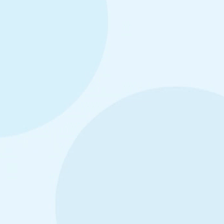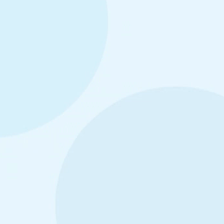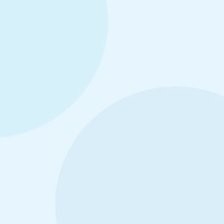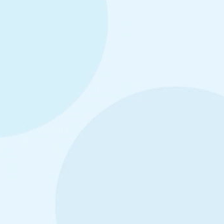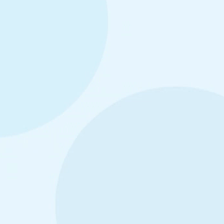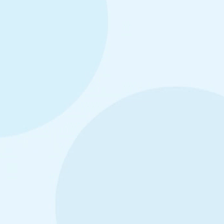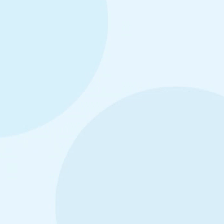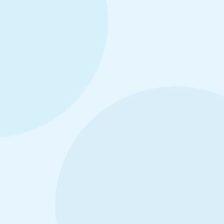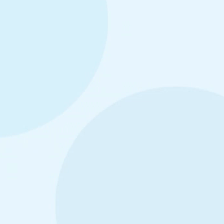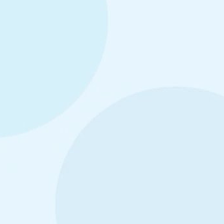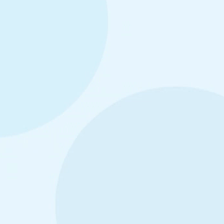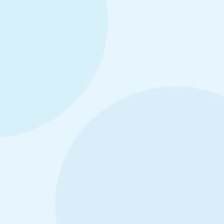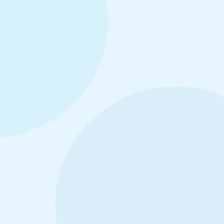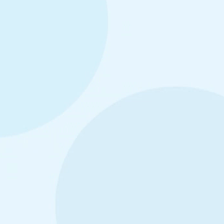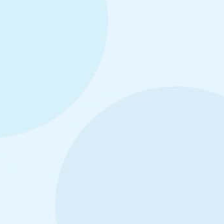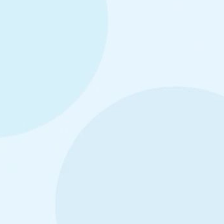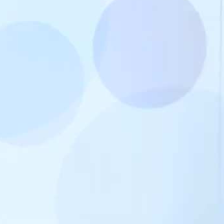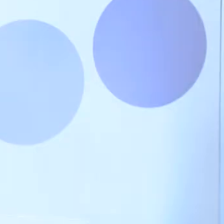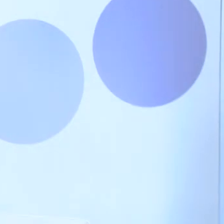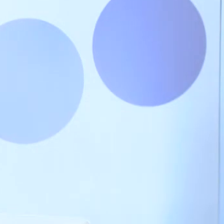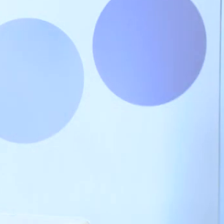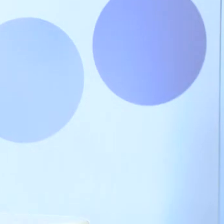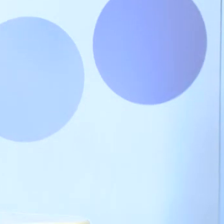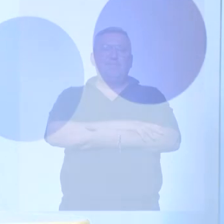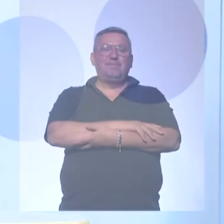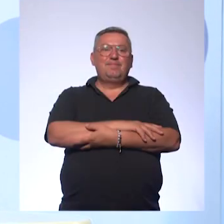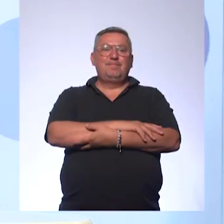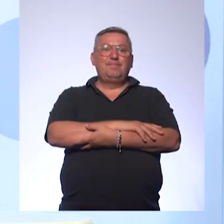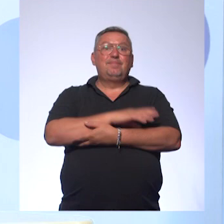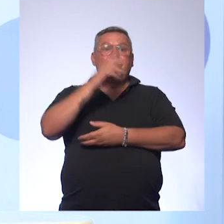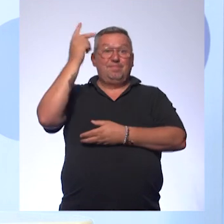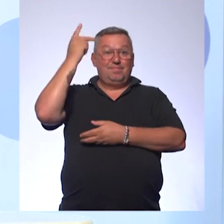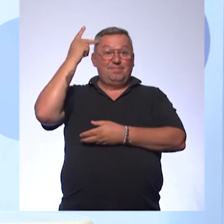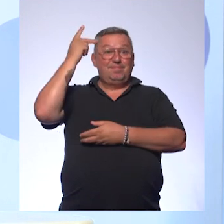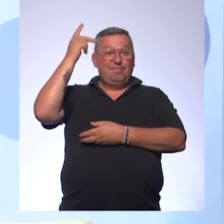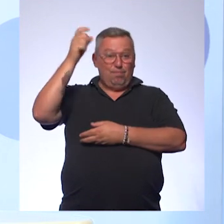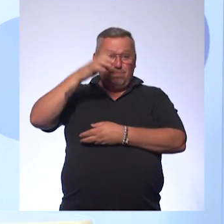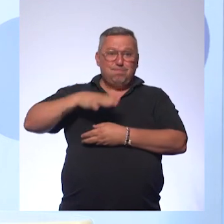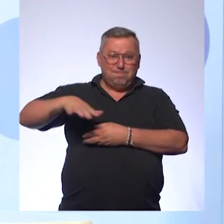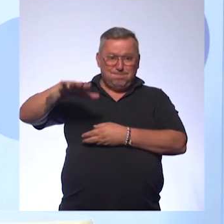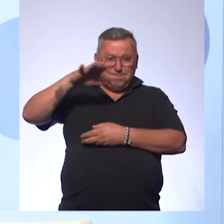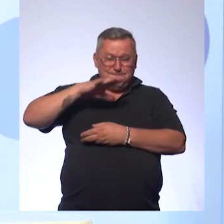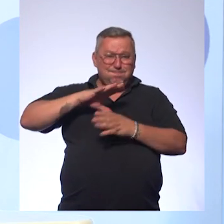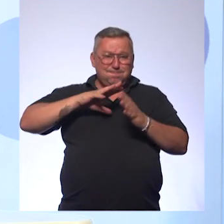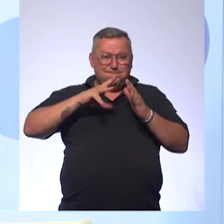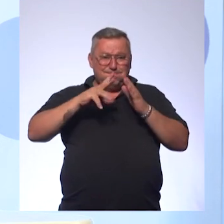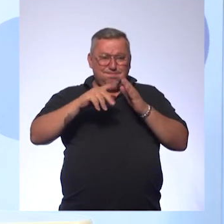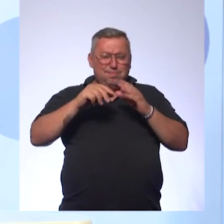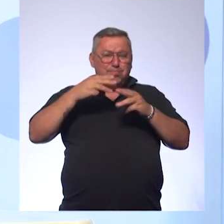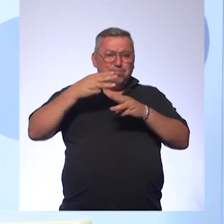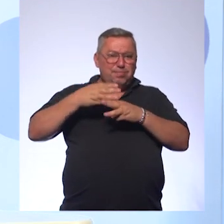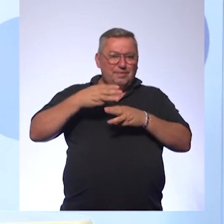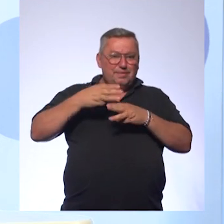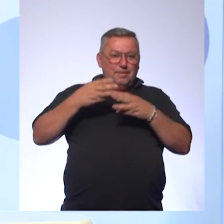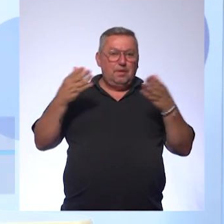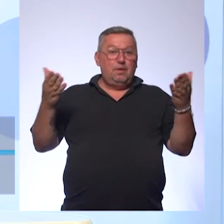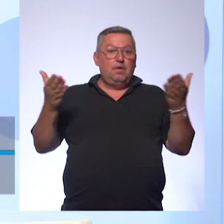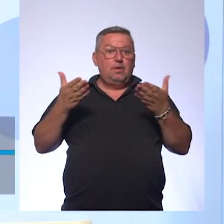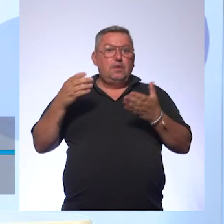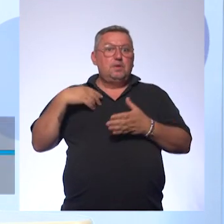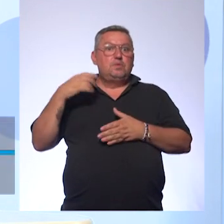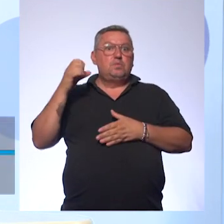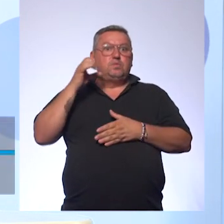de 39 graus. É, mas aqui você está no estúdio. Ó, Mogi das Cruzes está quente. Quem falou foi o professor